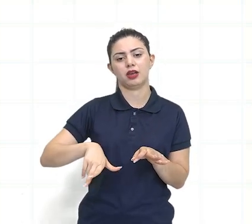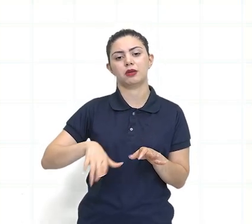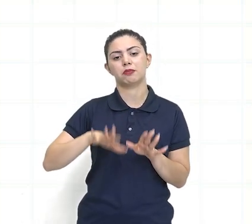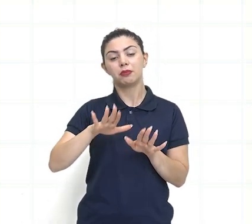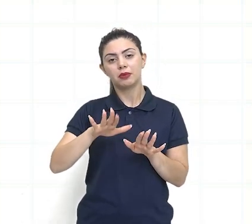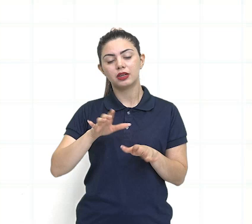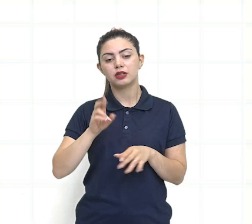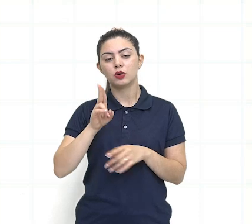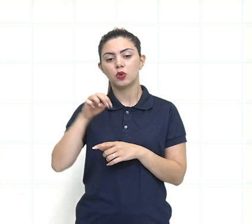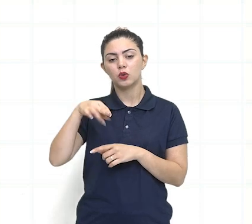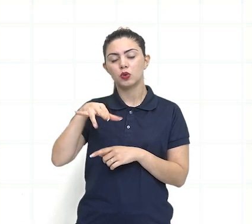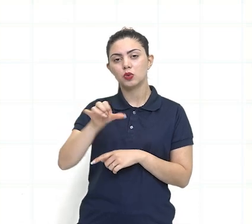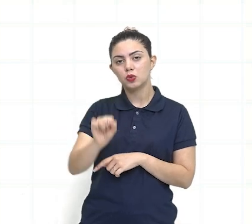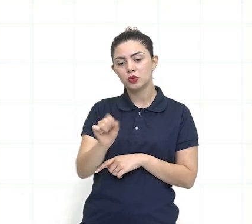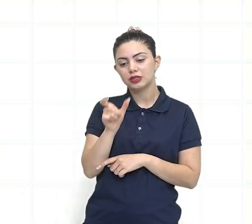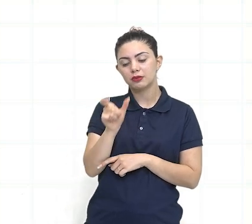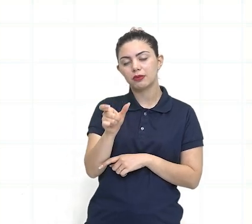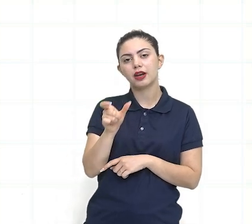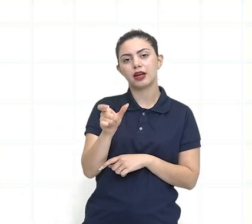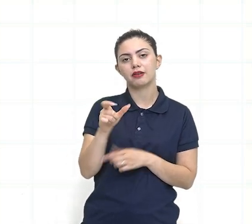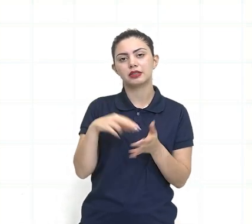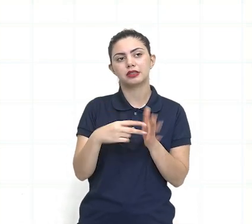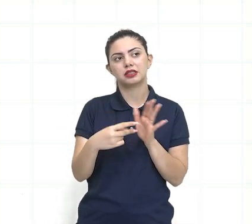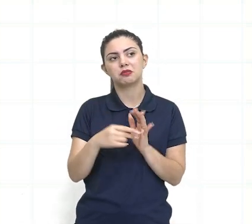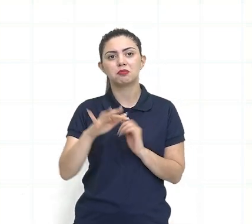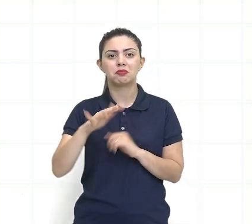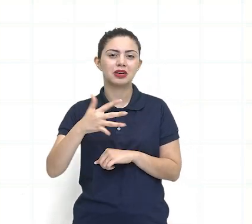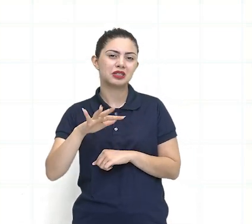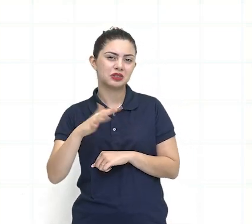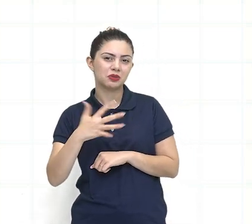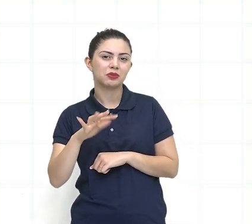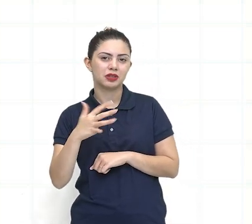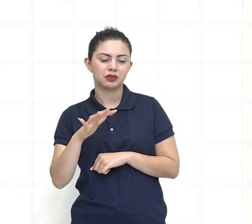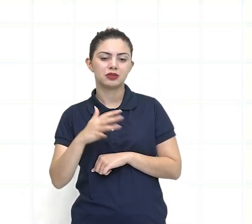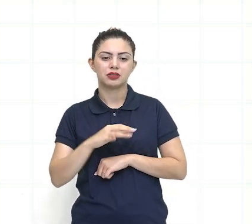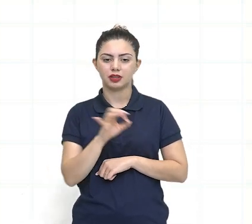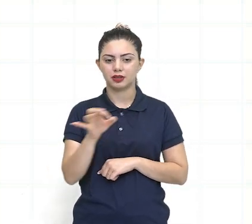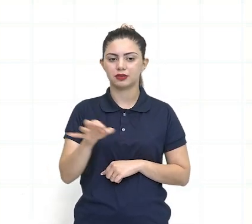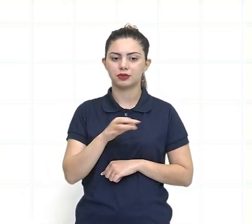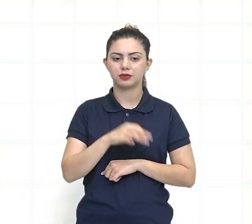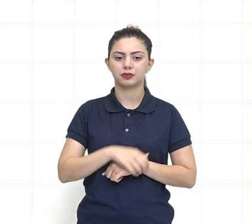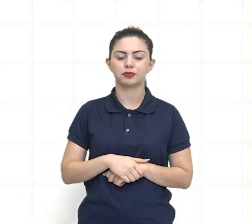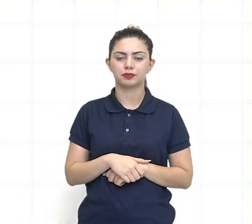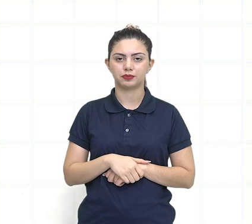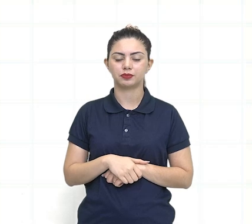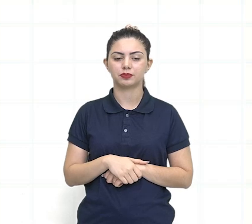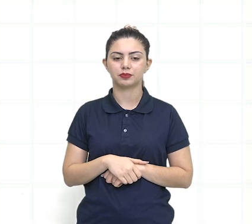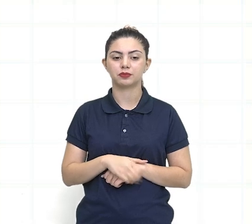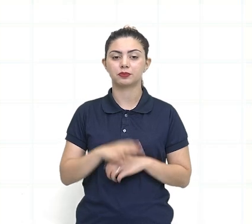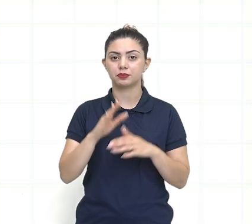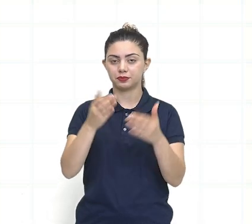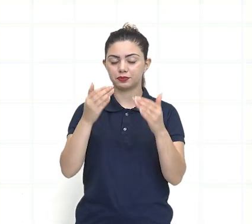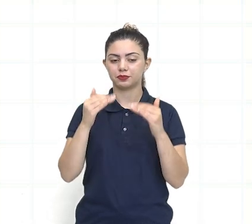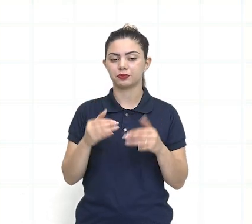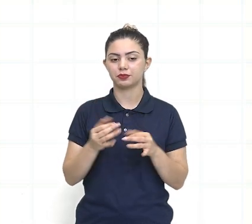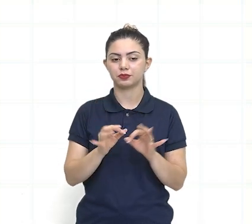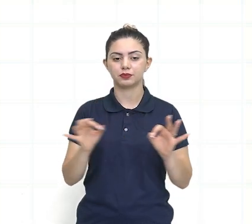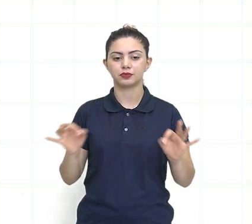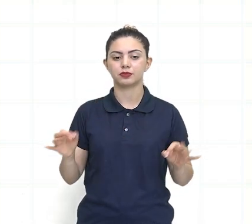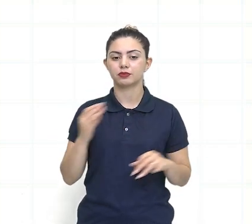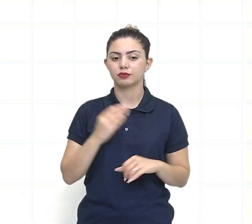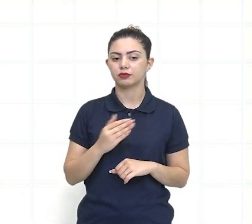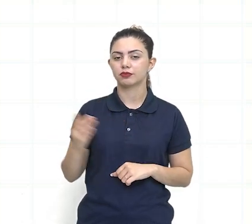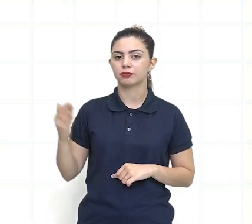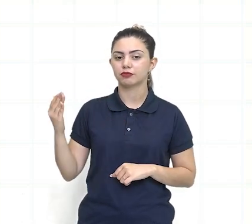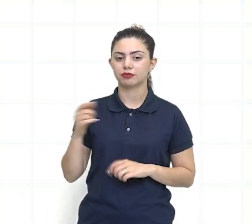tem 15 anos, mas ela tem em volta de 15 anos, certo? Na segunda frase,